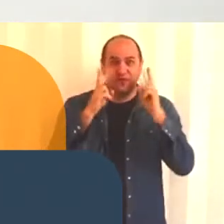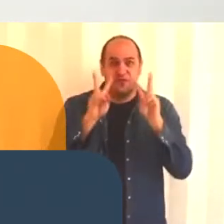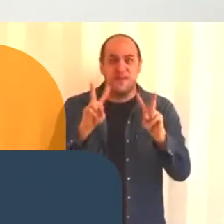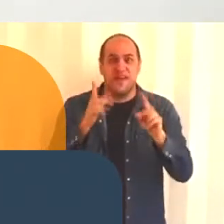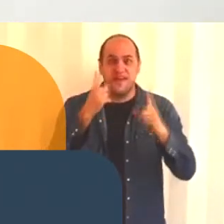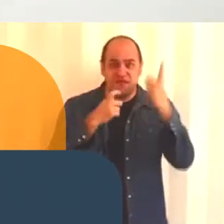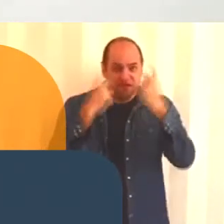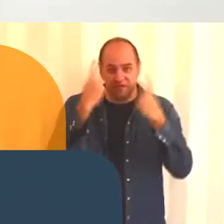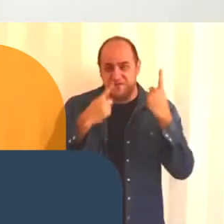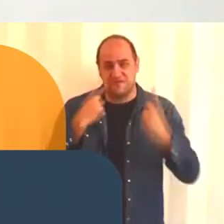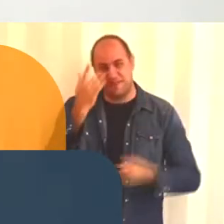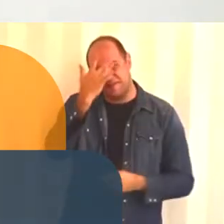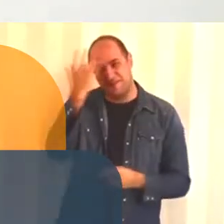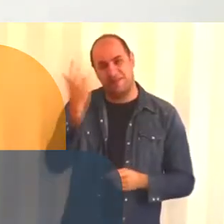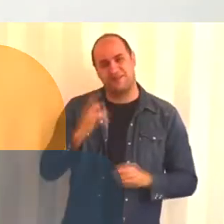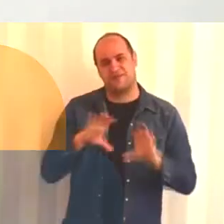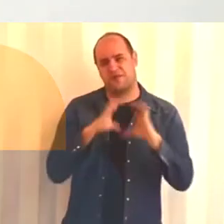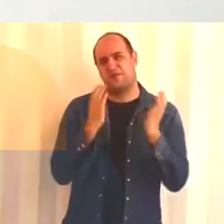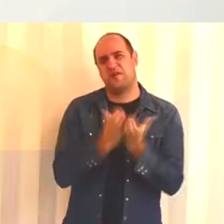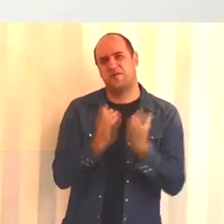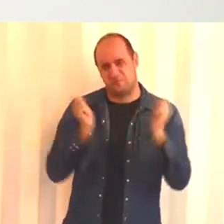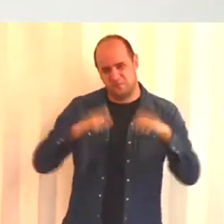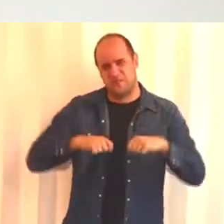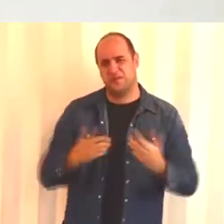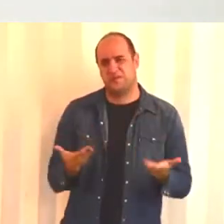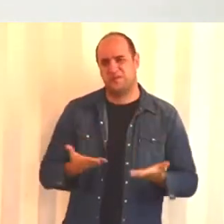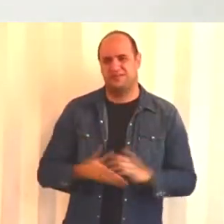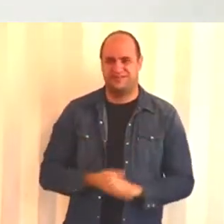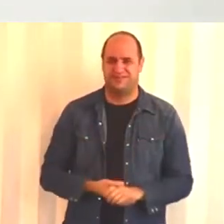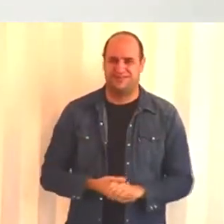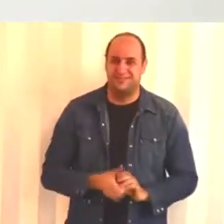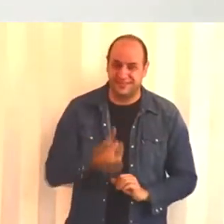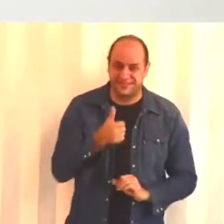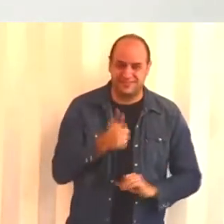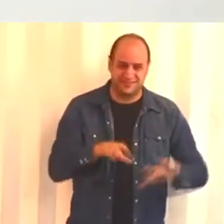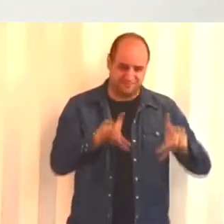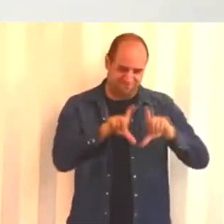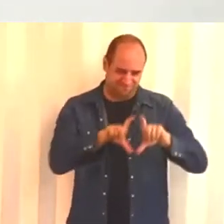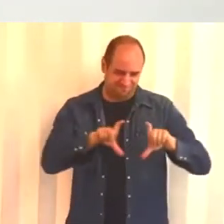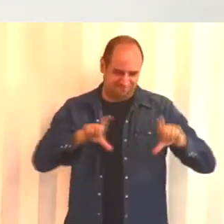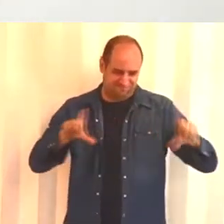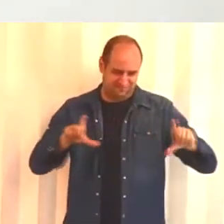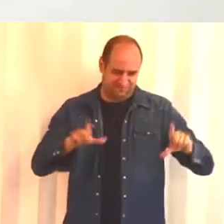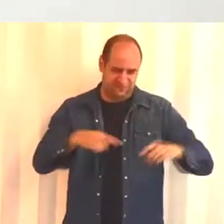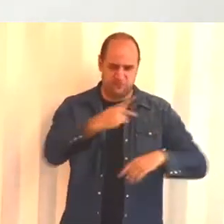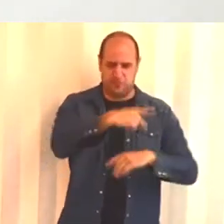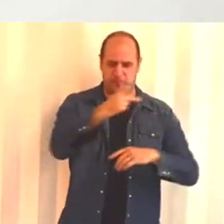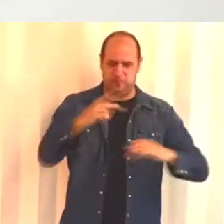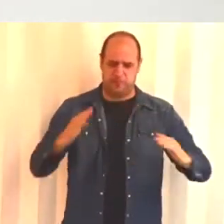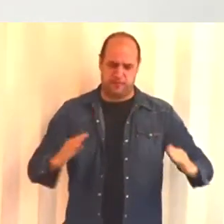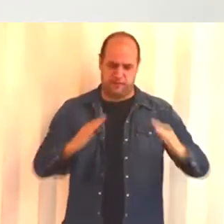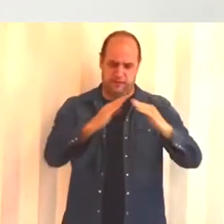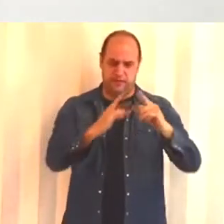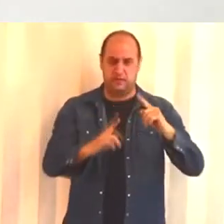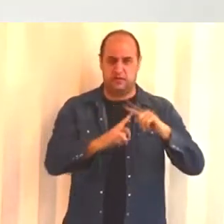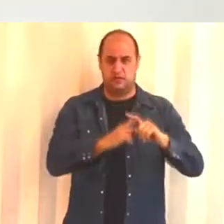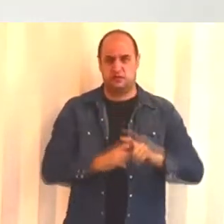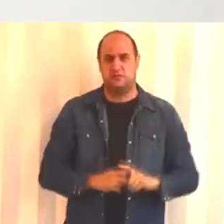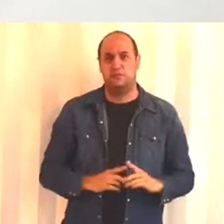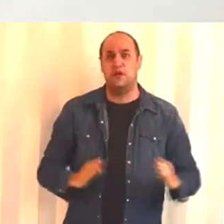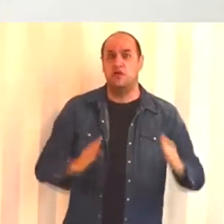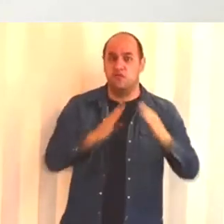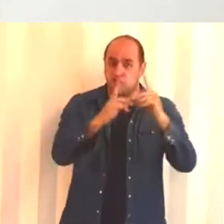nossos integrantes do coro geral. Então esse é o desenho de hoje. Coloque a folha na horizontal, desenhe a igreja. Talvez a